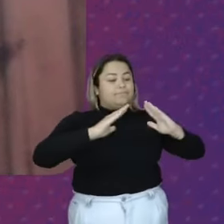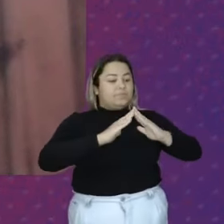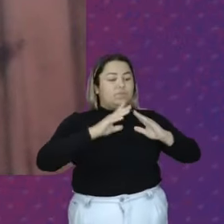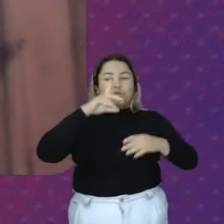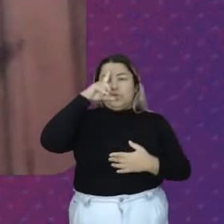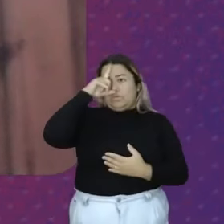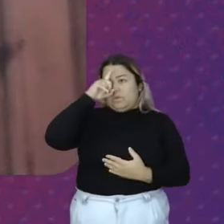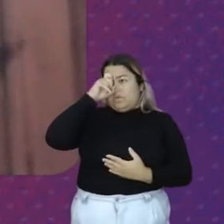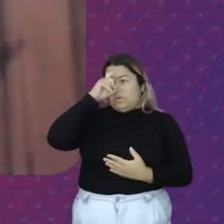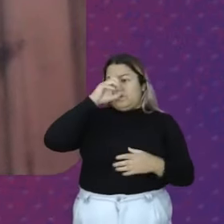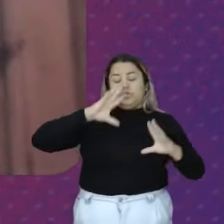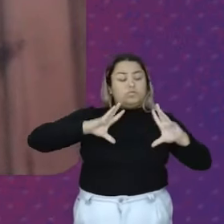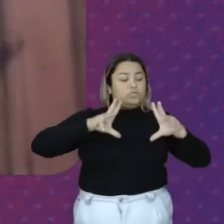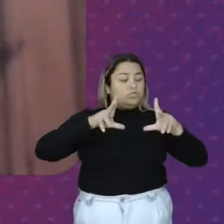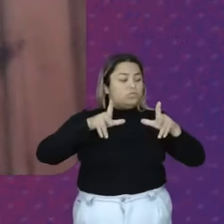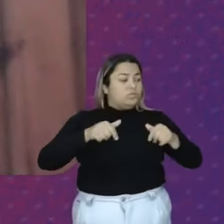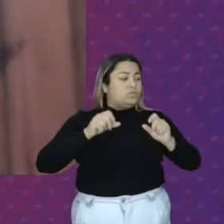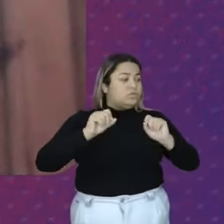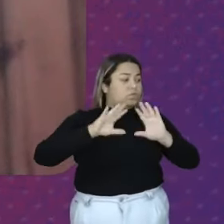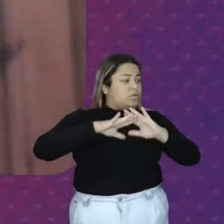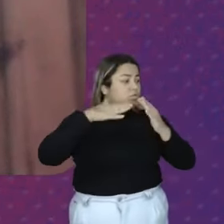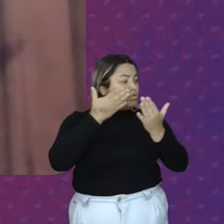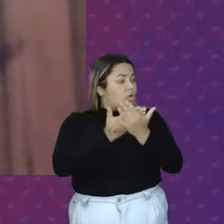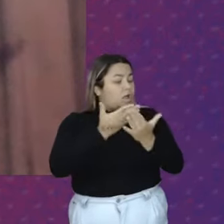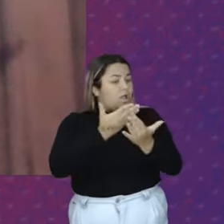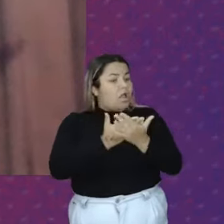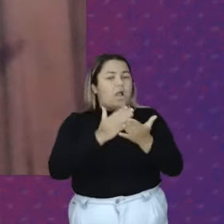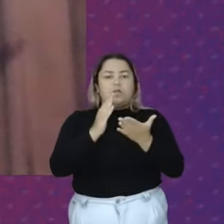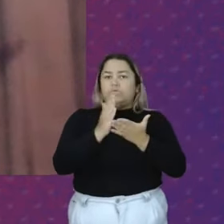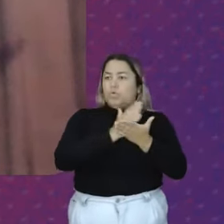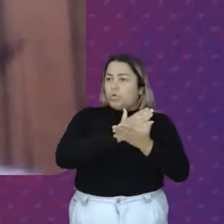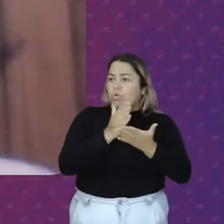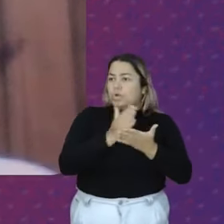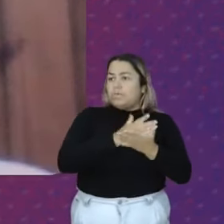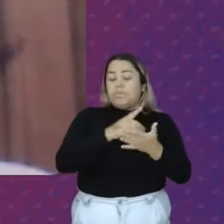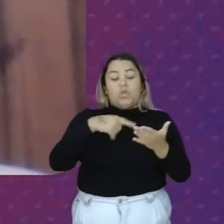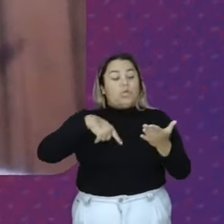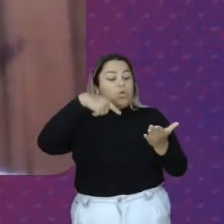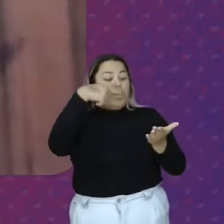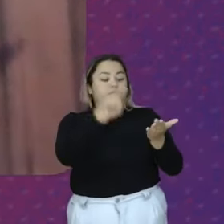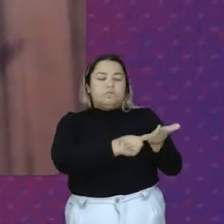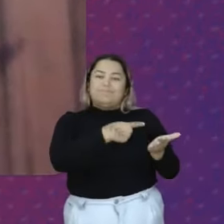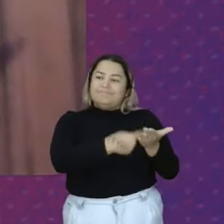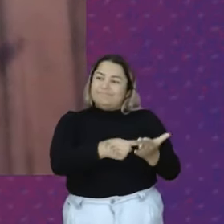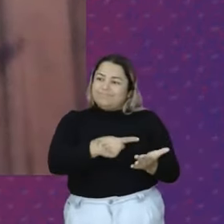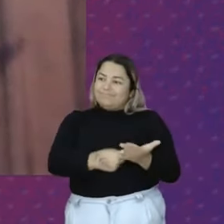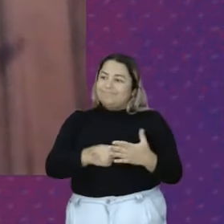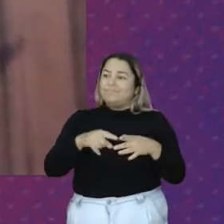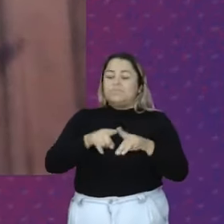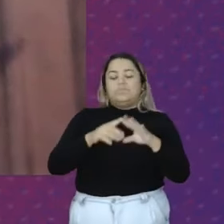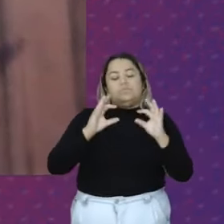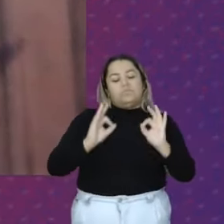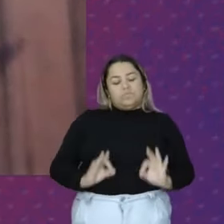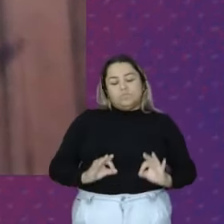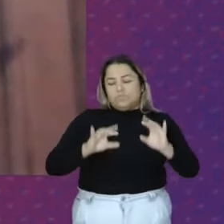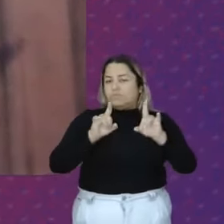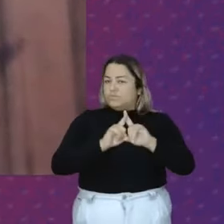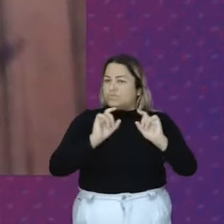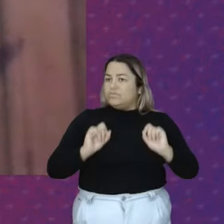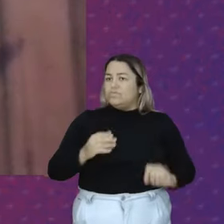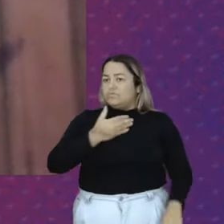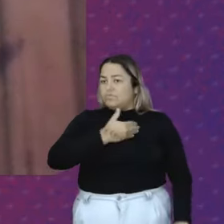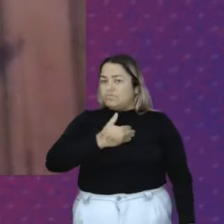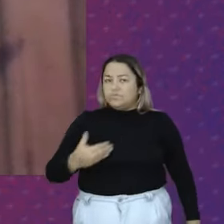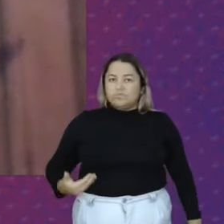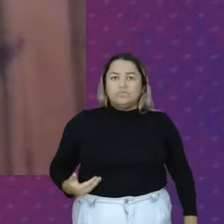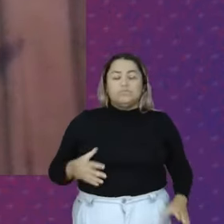hospitais em todos os lugares nas escolas e é necessário Portanto o compromisso político de uma vida plena digna de forma a promover o desenvolvimento